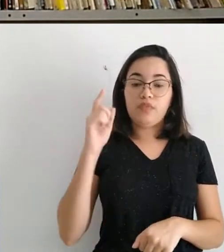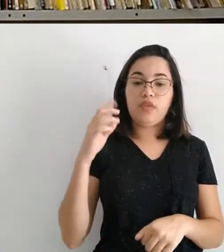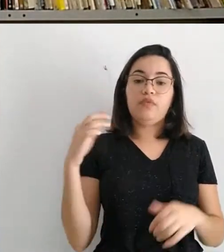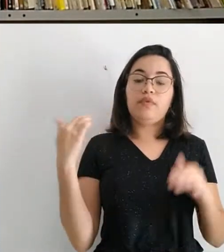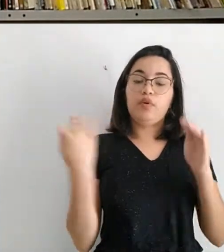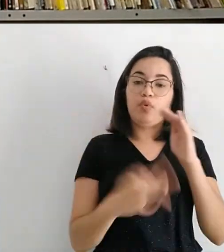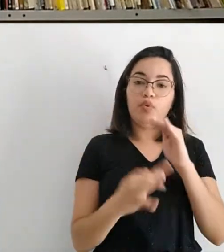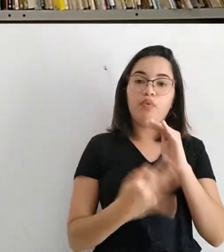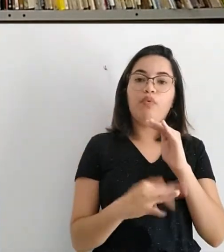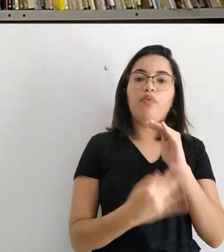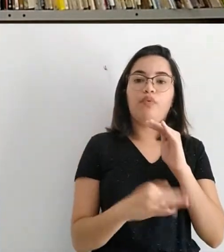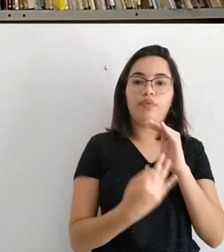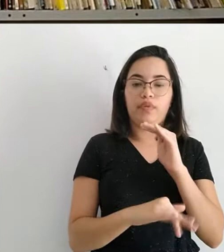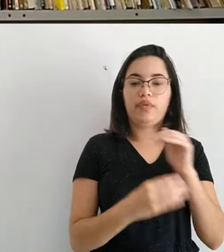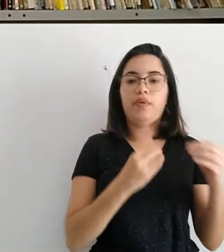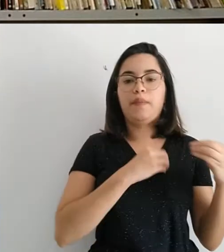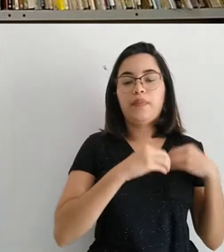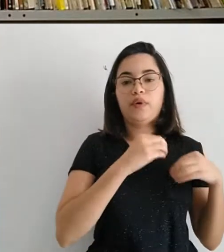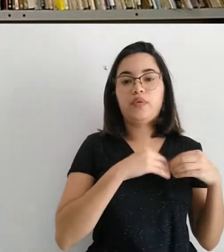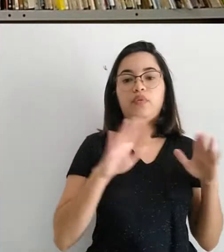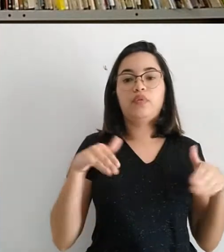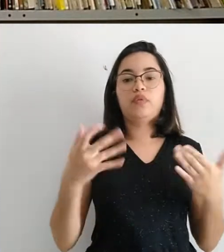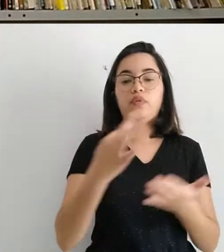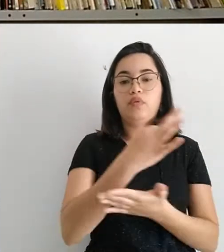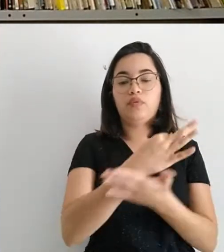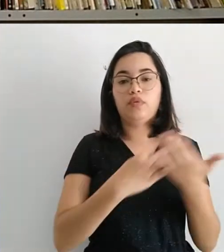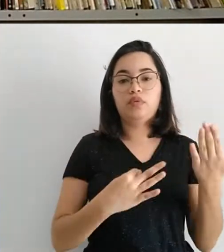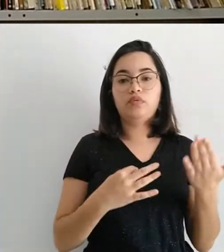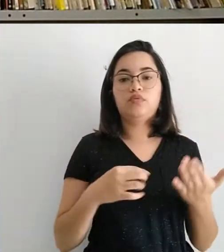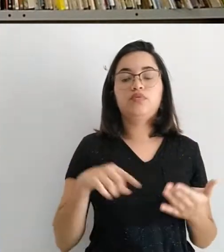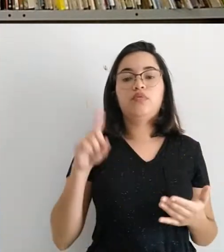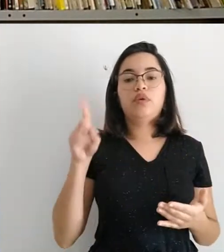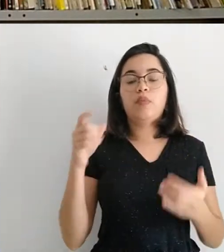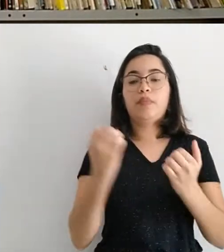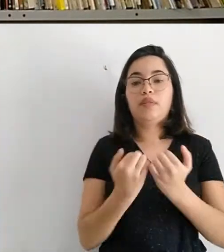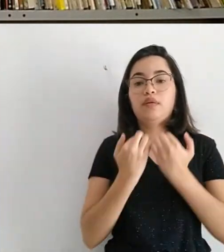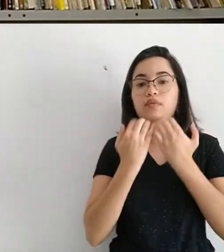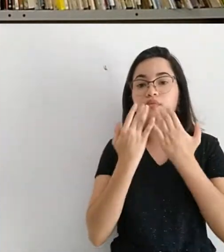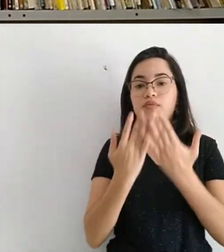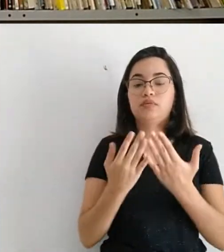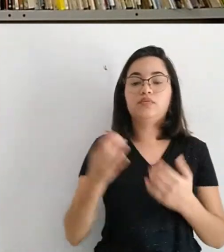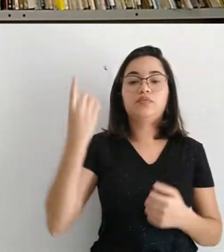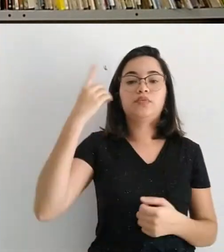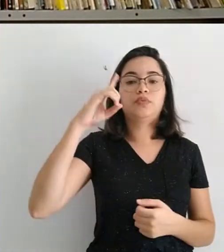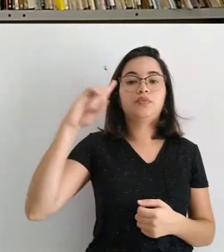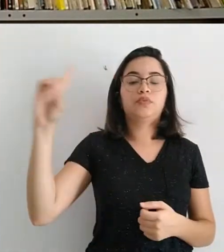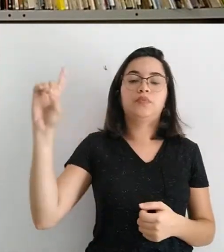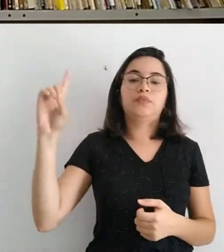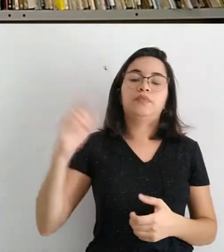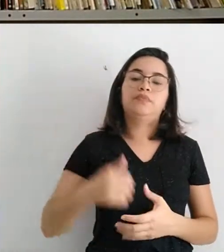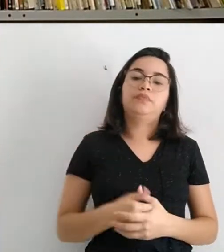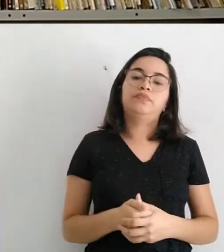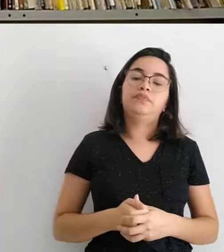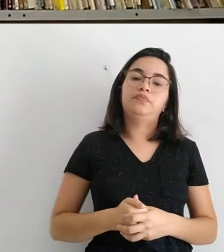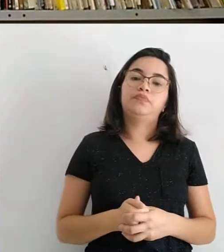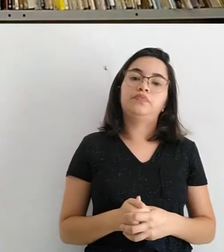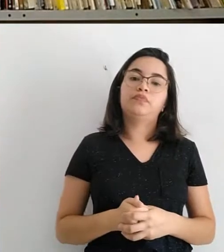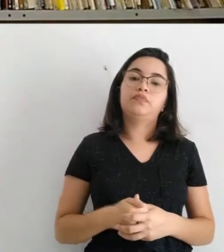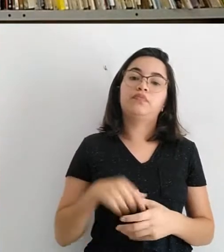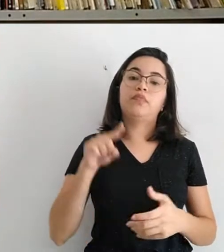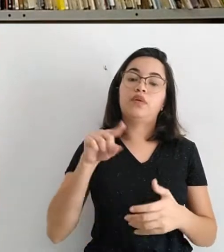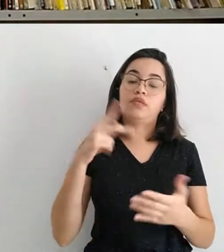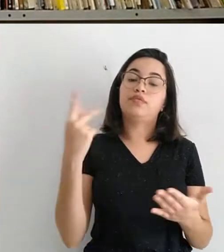vai condenar o pecador. Então esse texto aqui é uma declaração de Deus